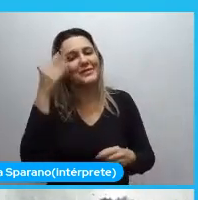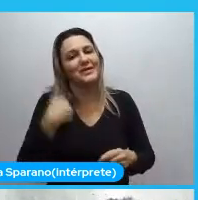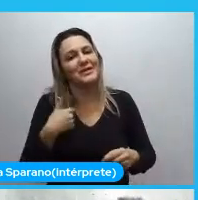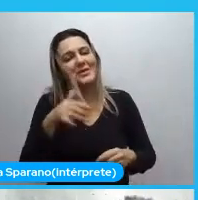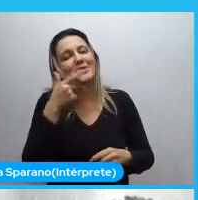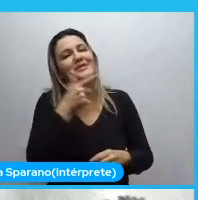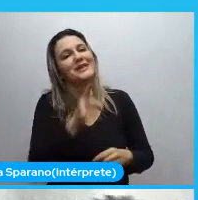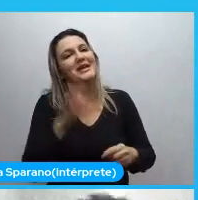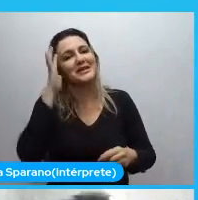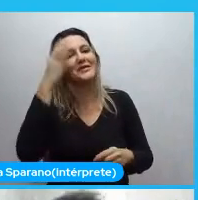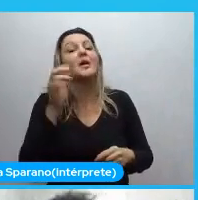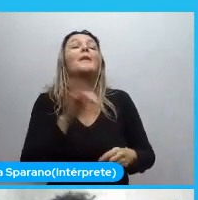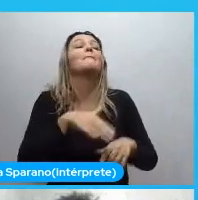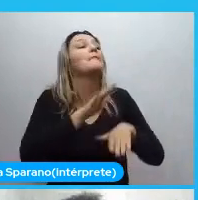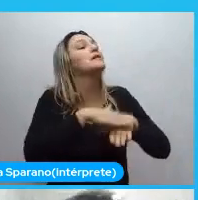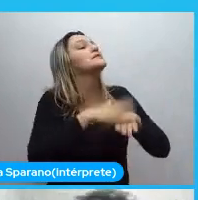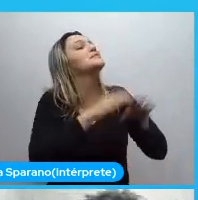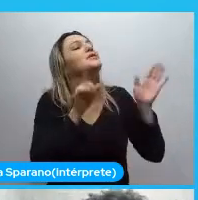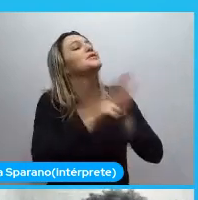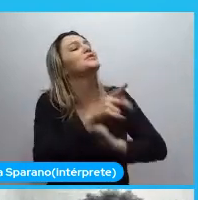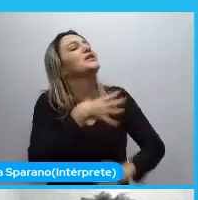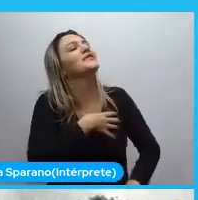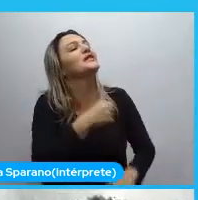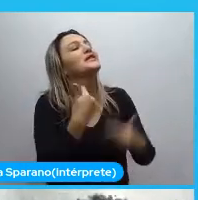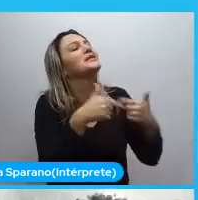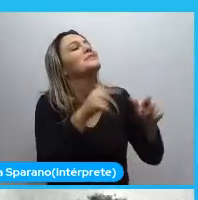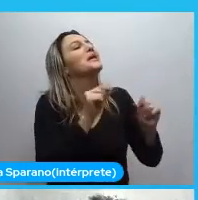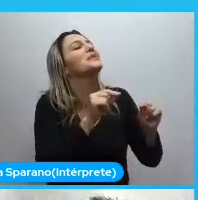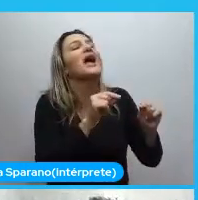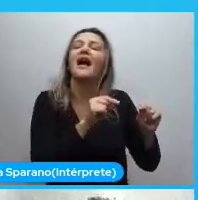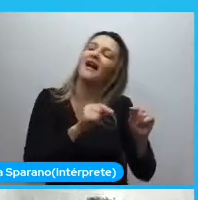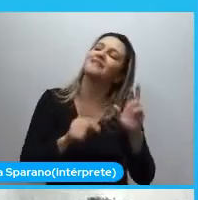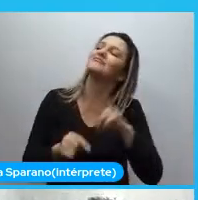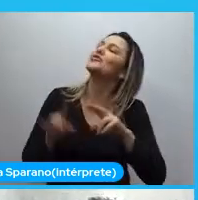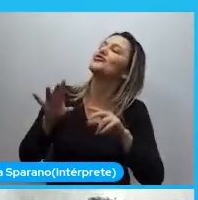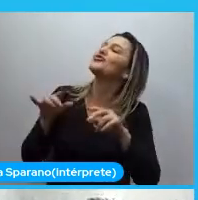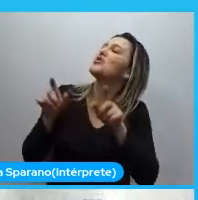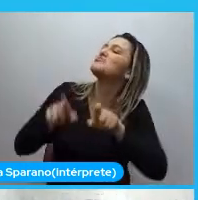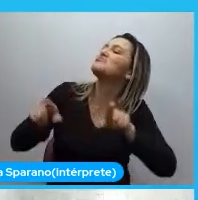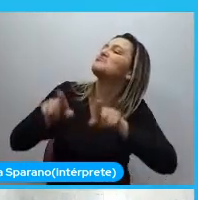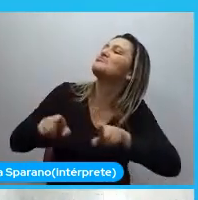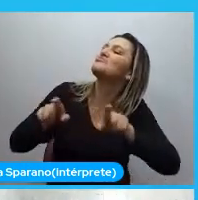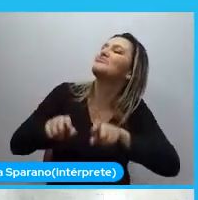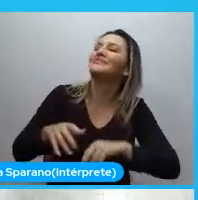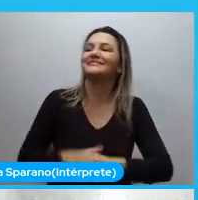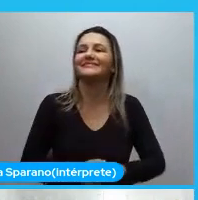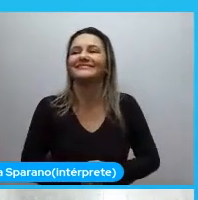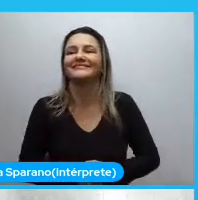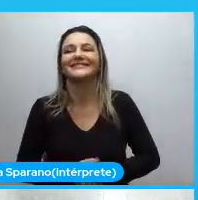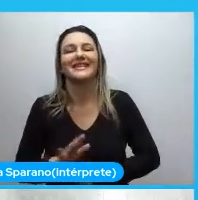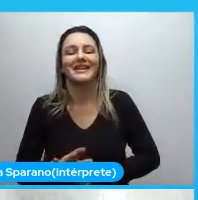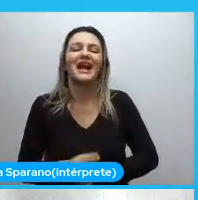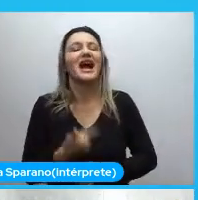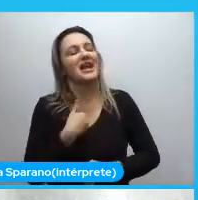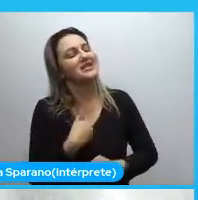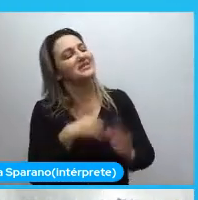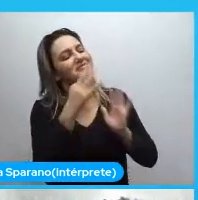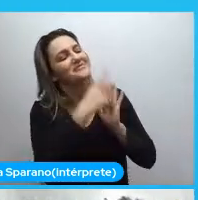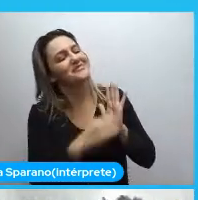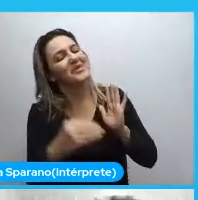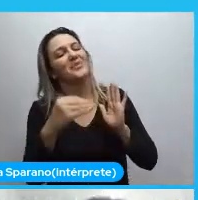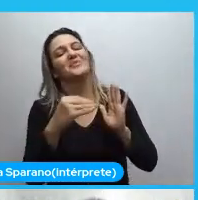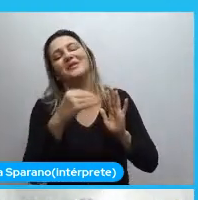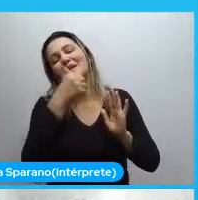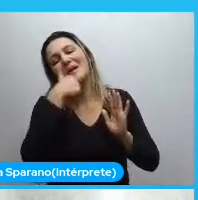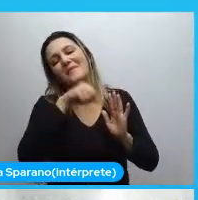Mas se perguntar ela o que é eu faço. Ela não sabe. Só sabe que eu fico no computador. Enfim. As pegadas da minha mãe. Por ela ser a primeira pessoa da